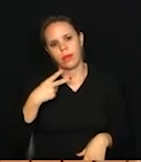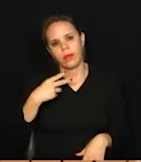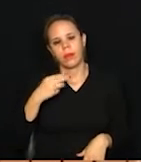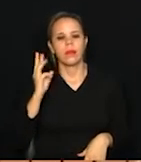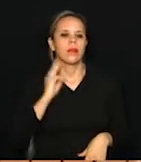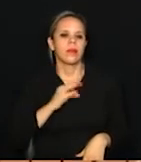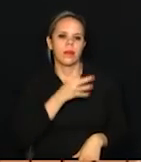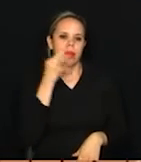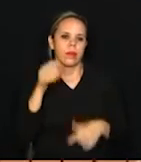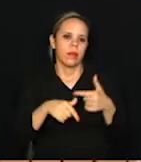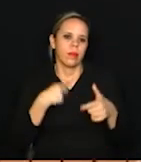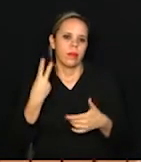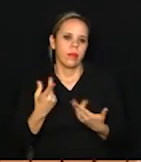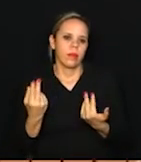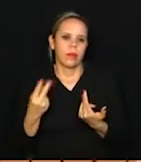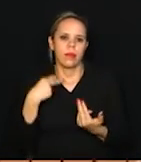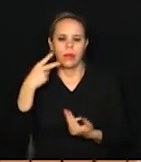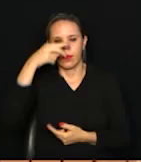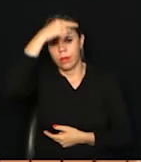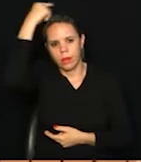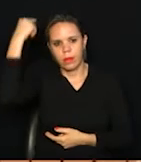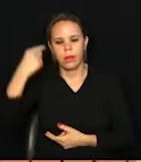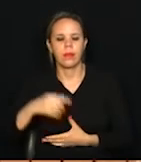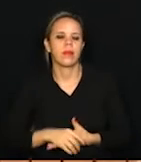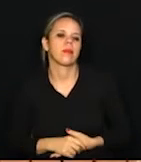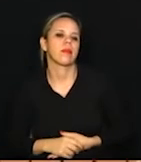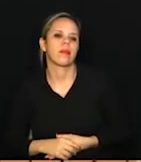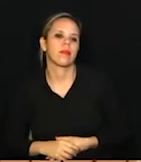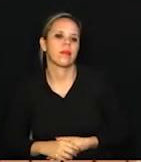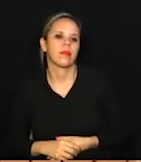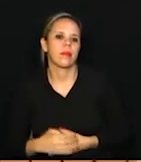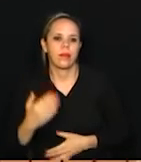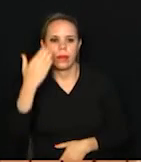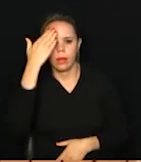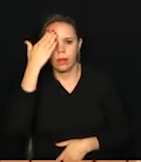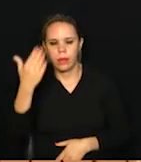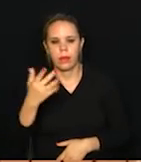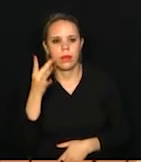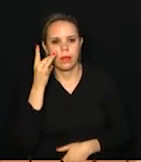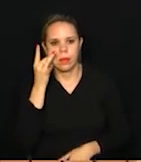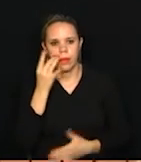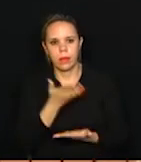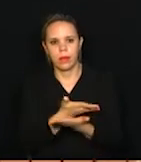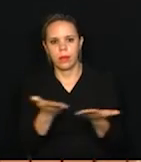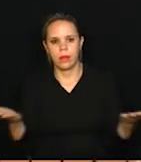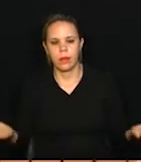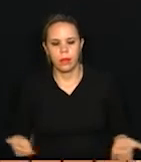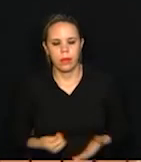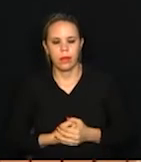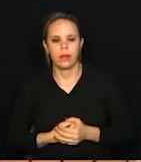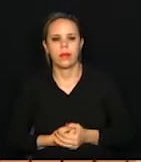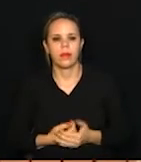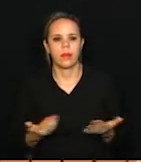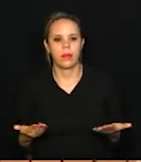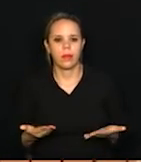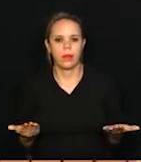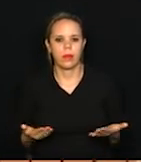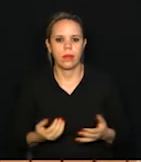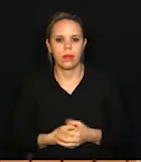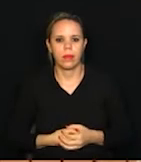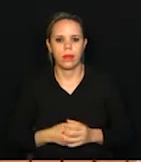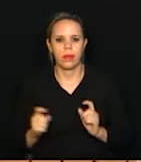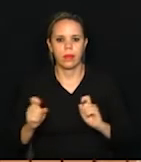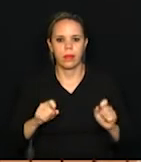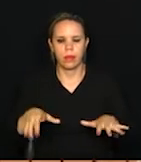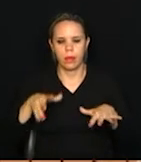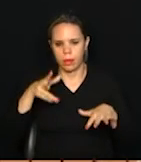é um ótimo vereador, assim como o vereador Paulo Gaspar. Eu agradeço muito a presença de vossas excelências aqui hoje para essa audiência